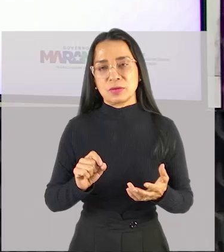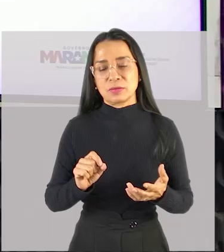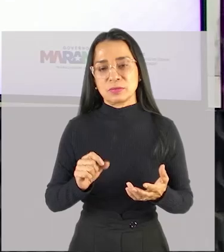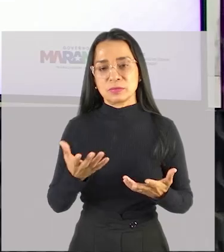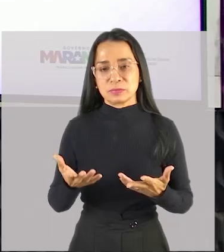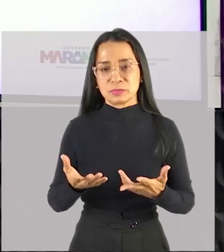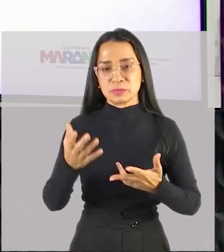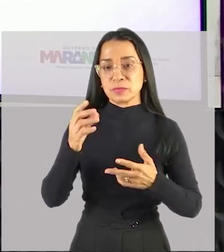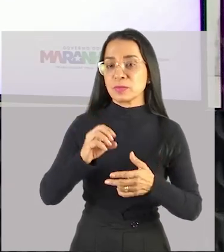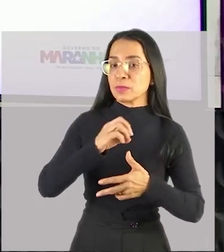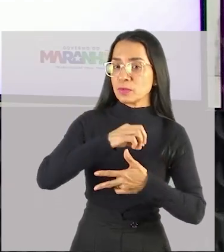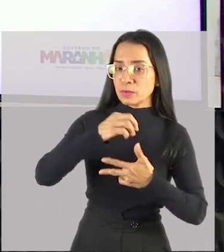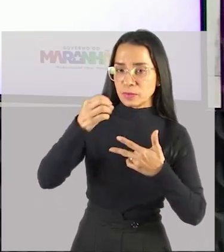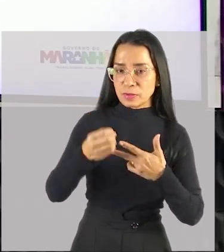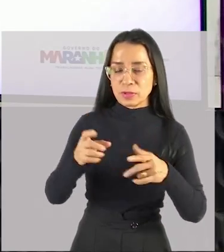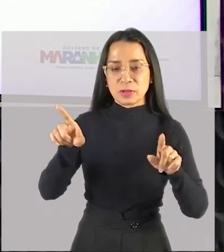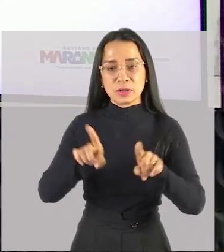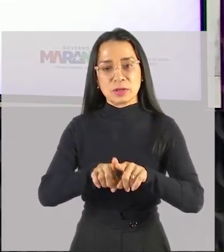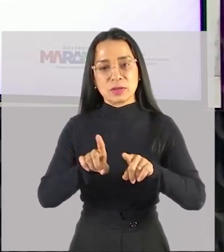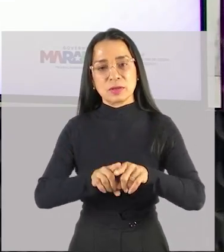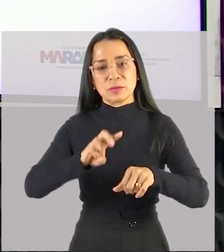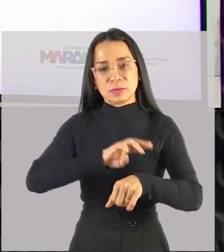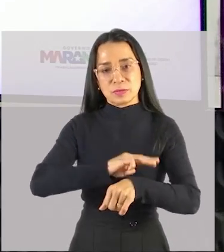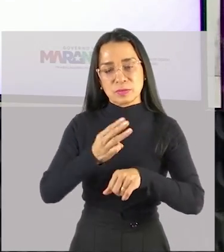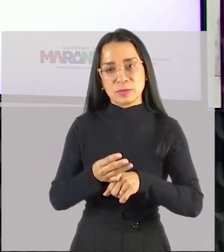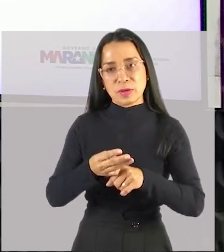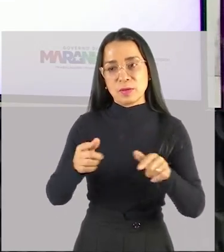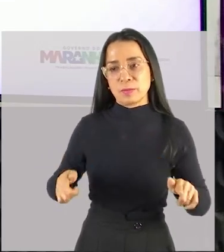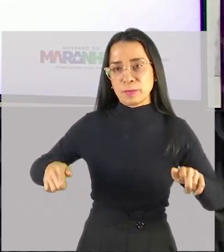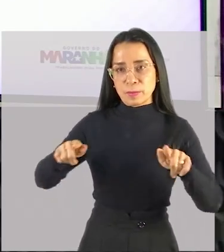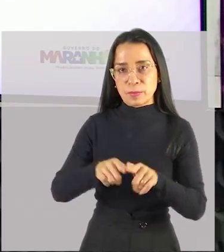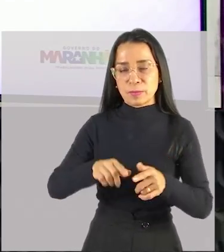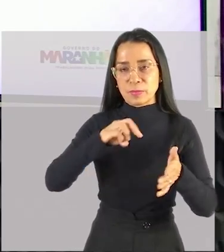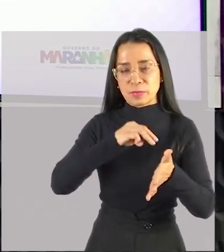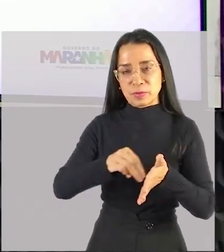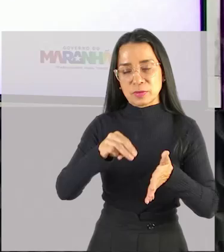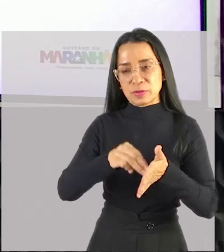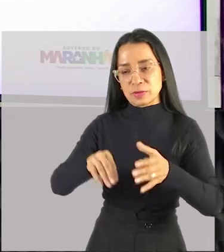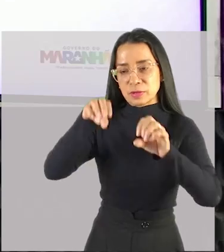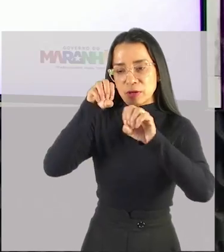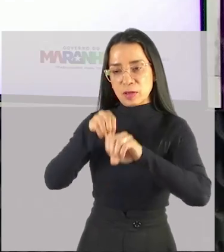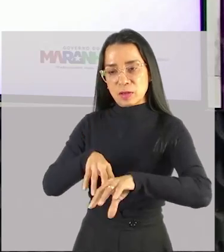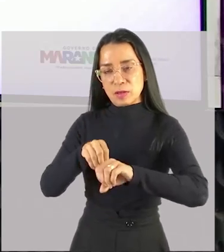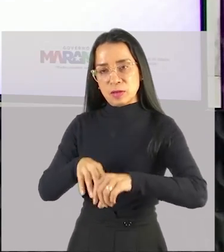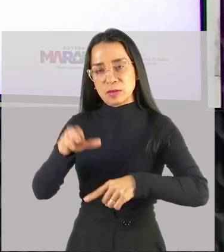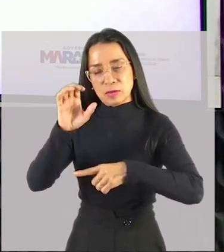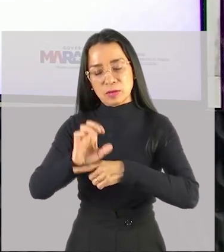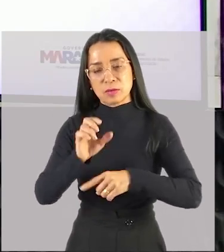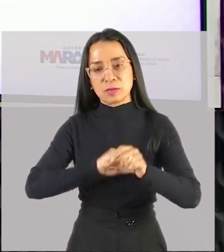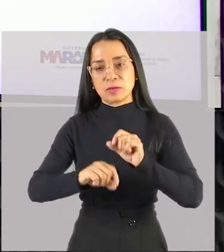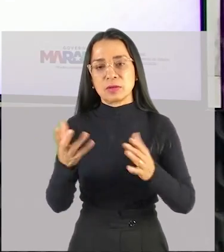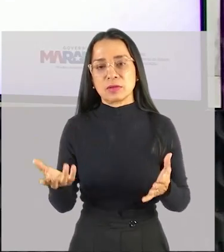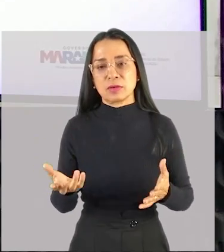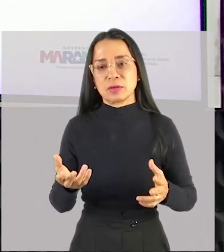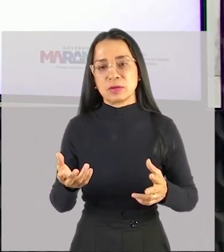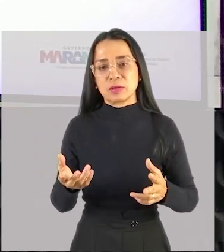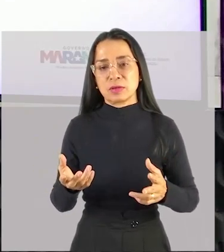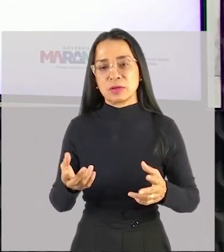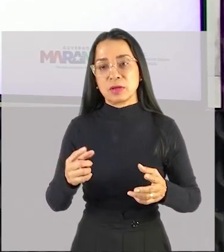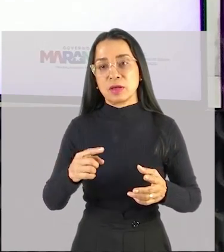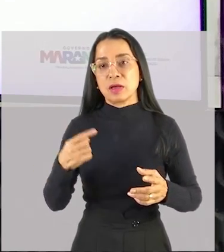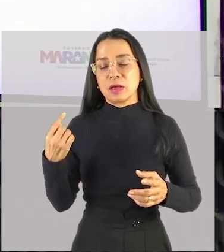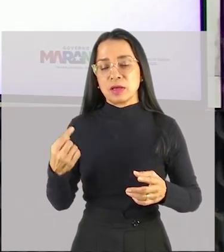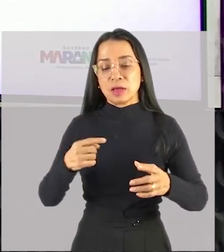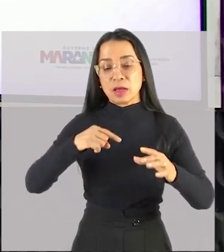é um preparatório para o Enem, né, e para o EMA, né, através da Secretaria de Estado da Educação. O link do